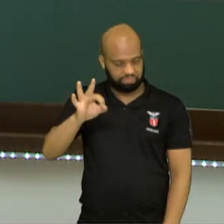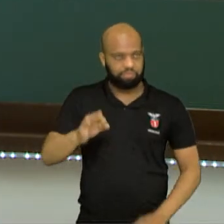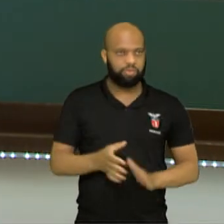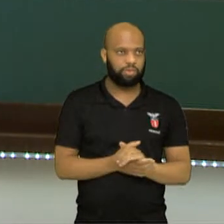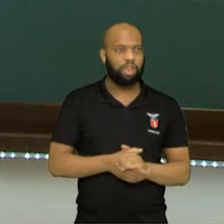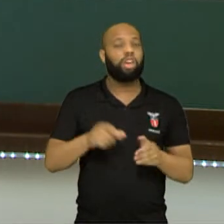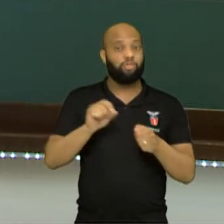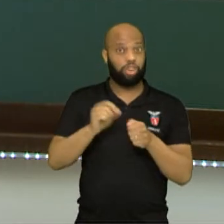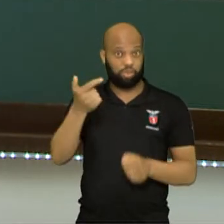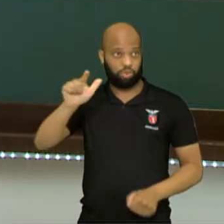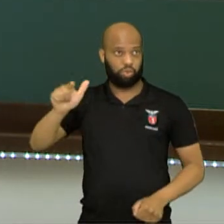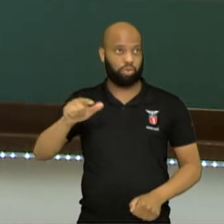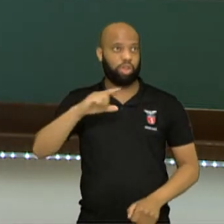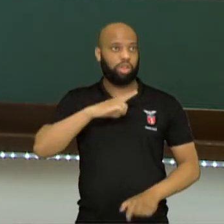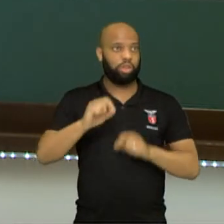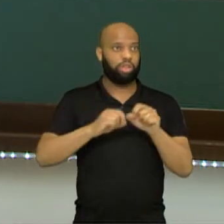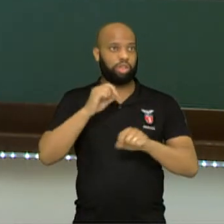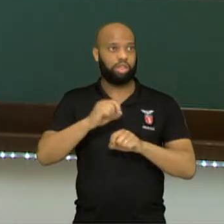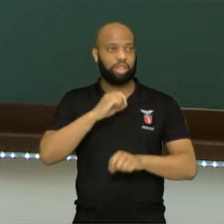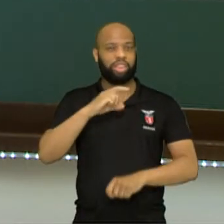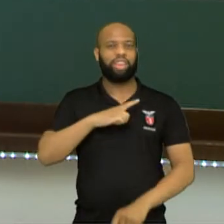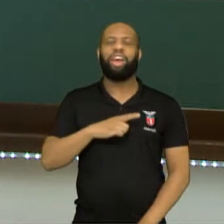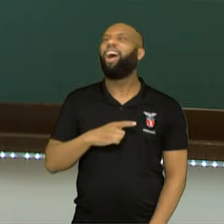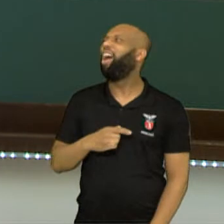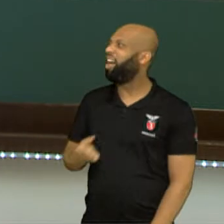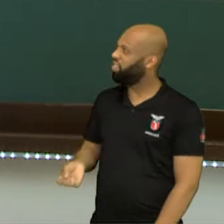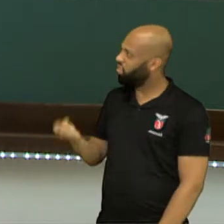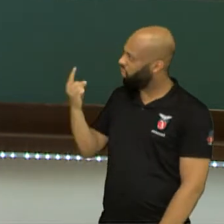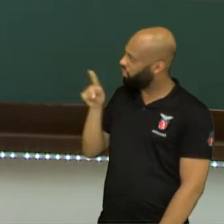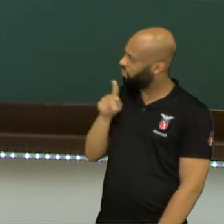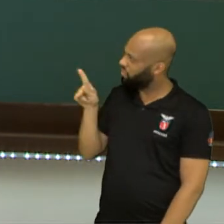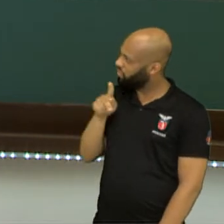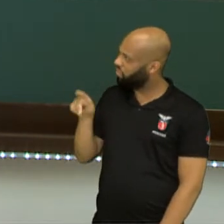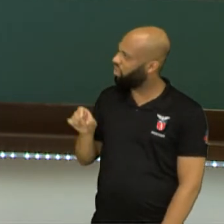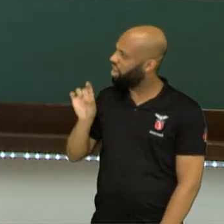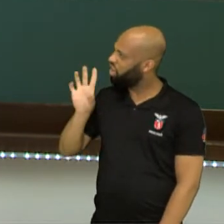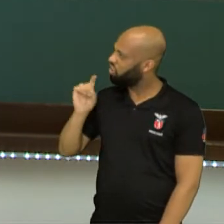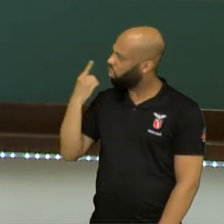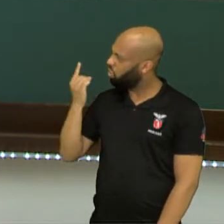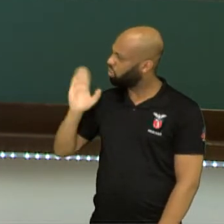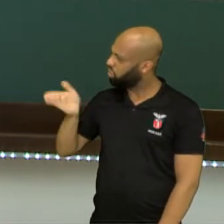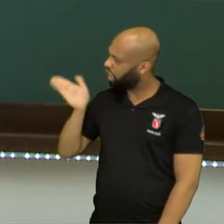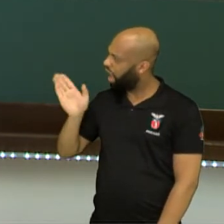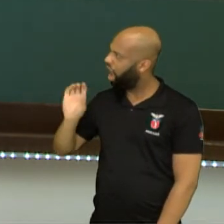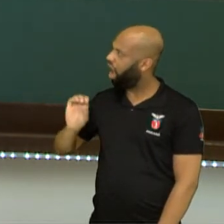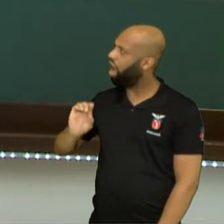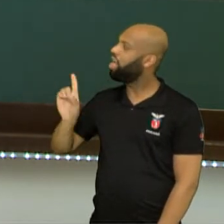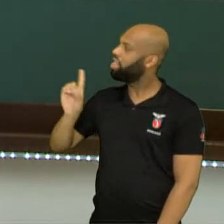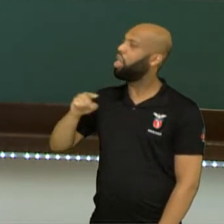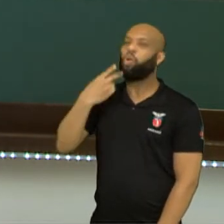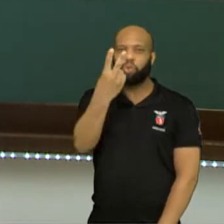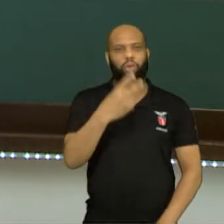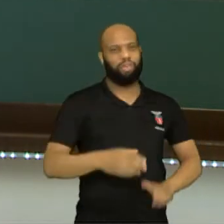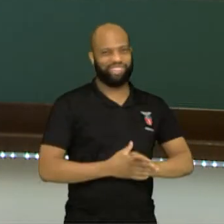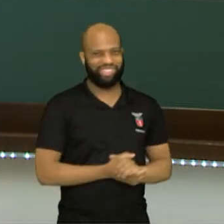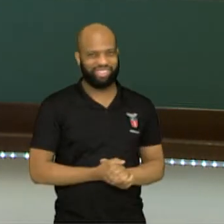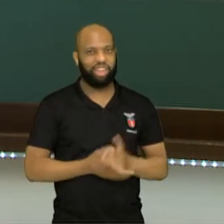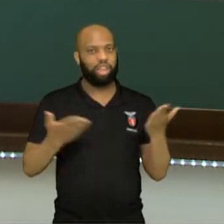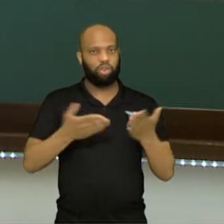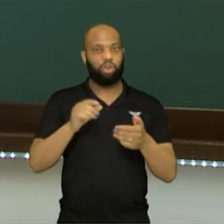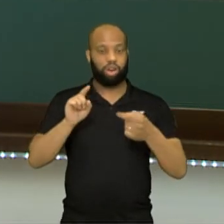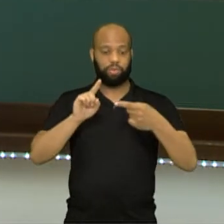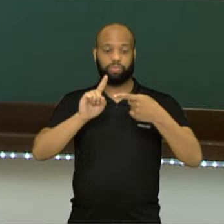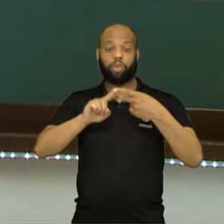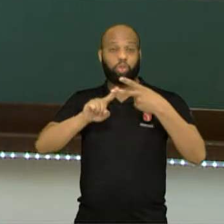mais um. Um prêmio, essa professora, né? Fez um só, não tá bom? Vamos fazer mais um? A gente sempre vai reforçar. Vamos fazer o